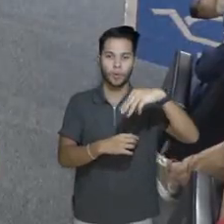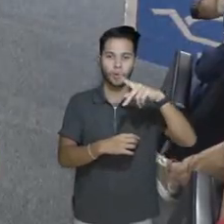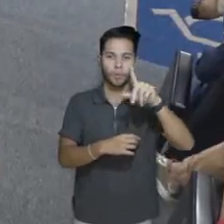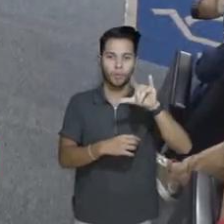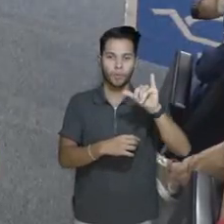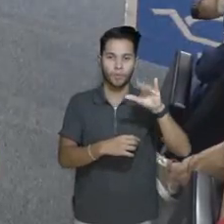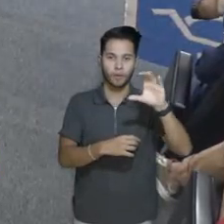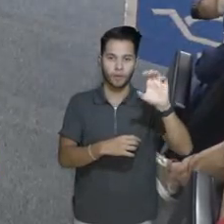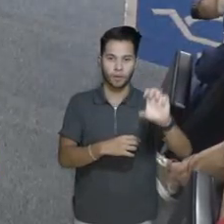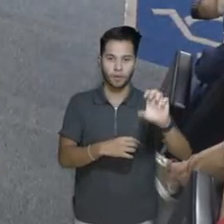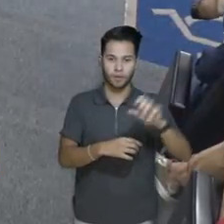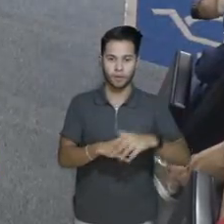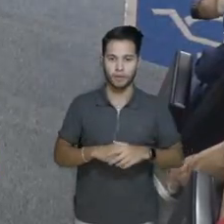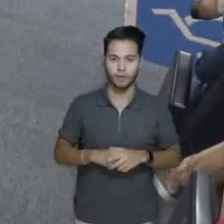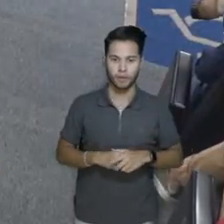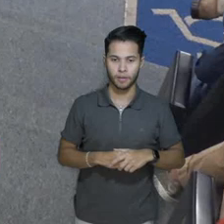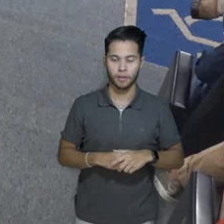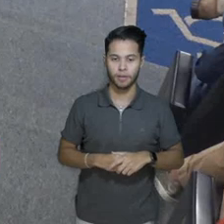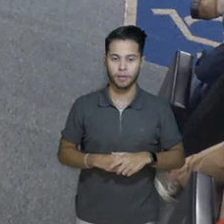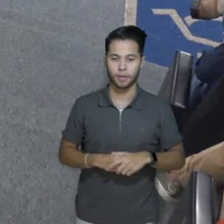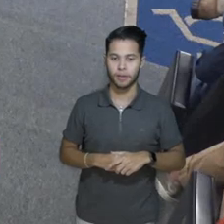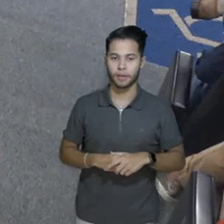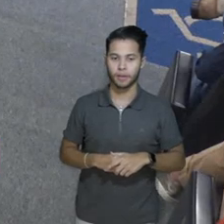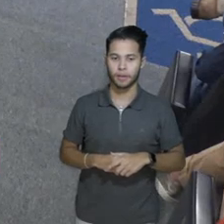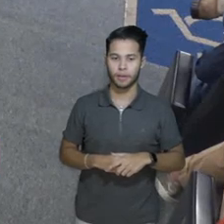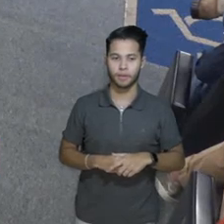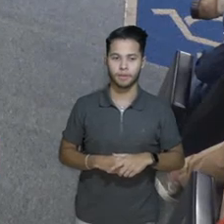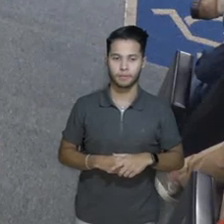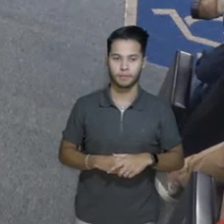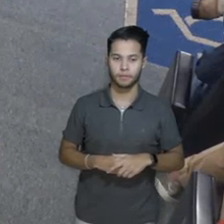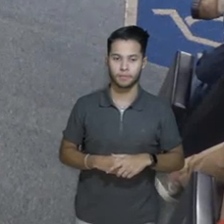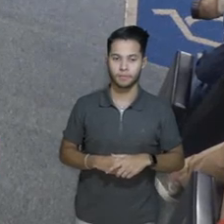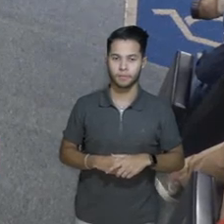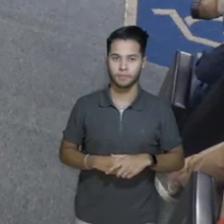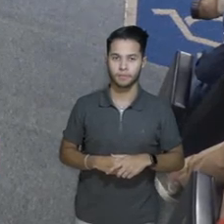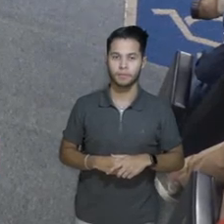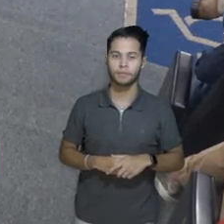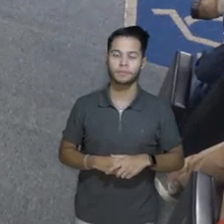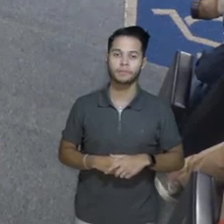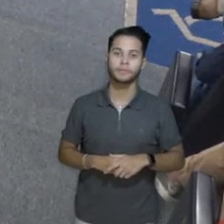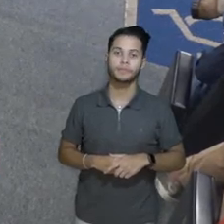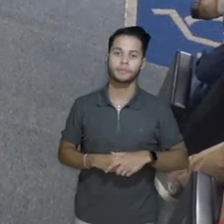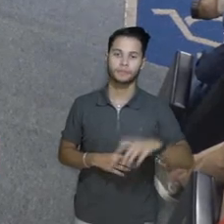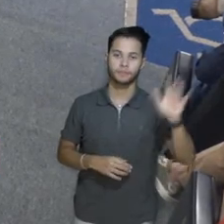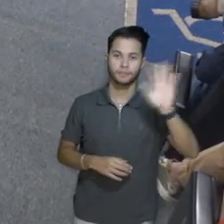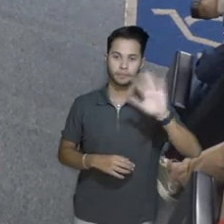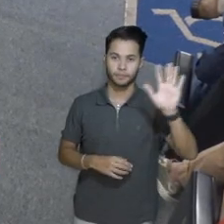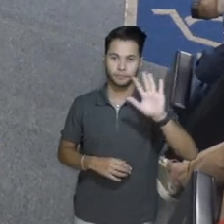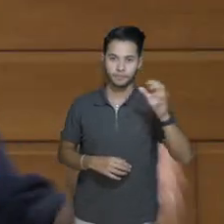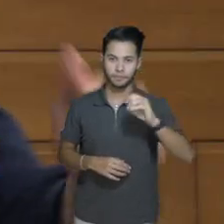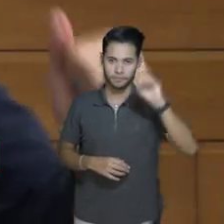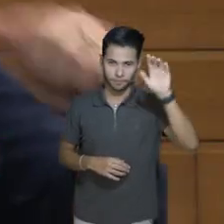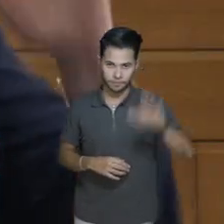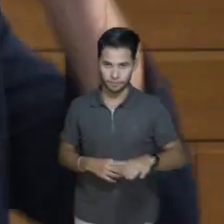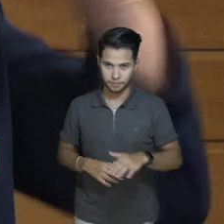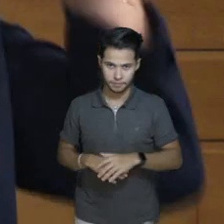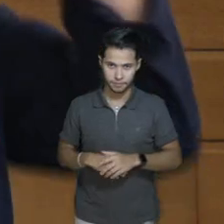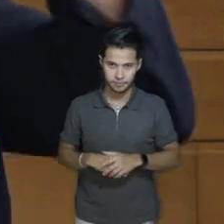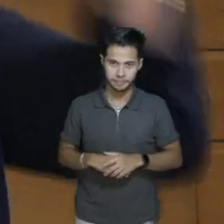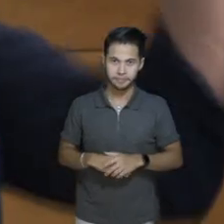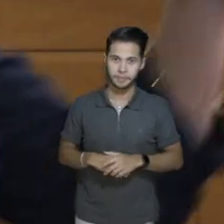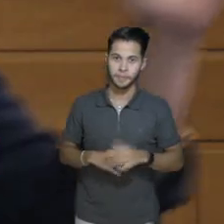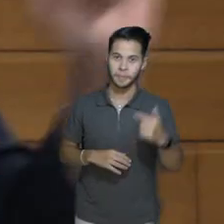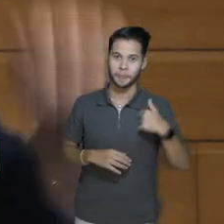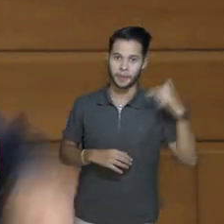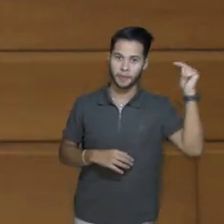profissional Boa tarde Oi Ju eu estou aqui como Samara Bernardino mas também